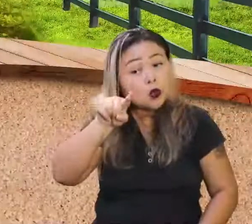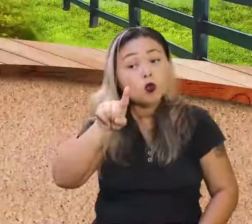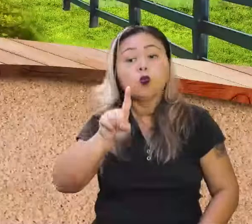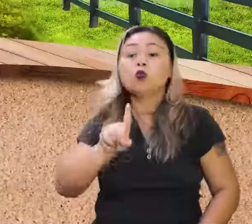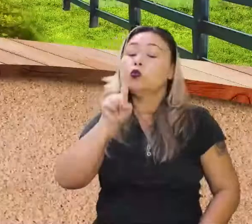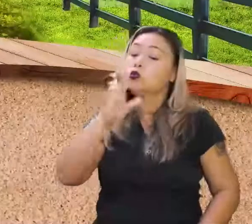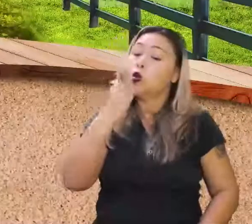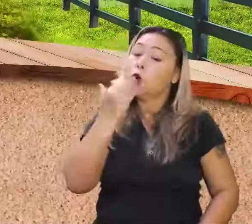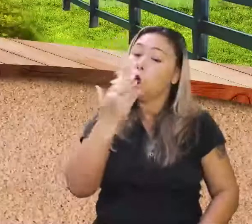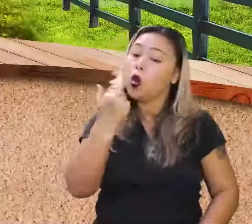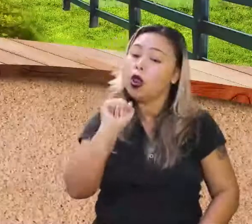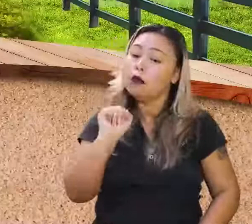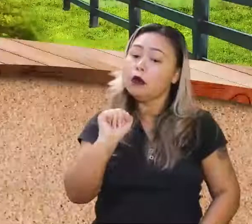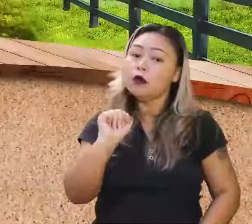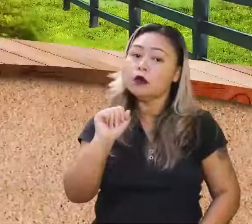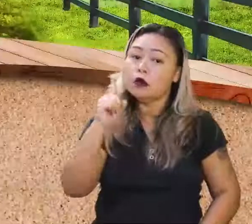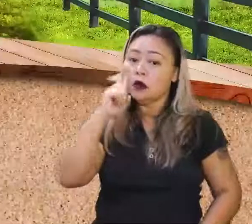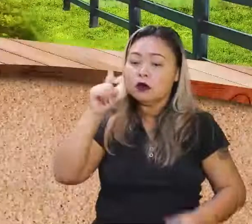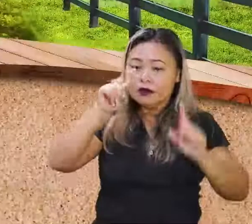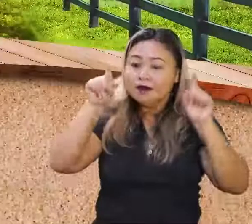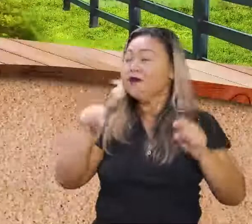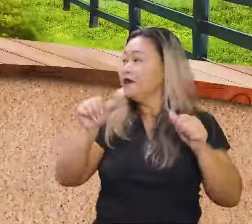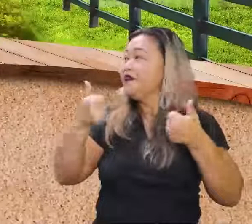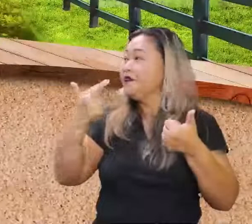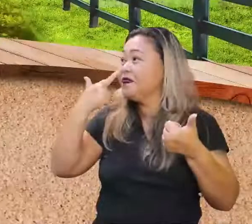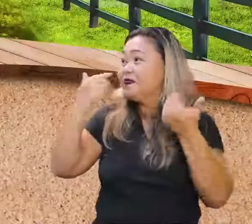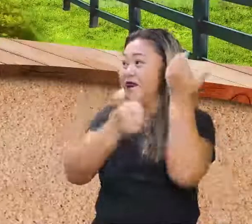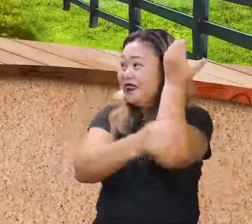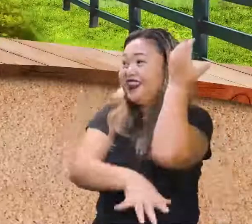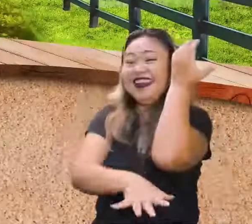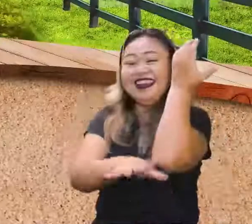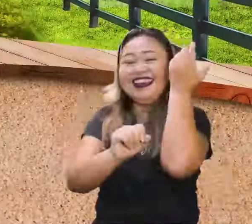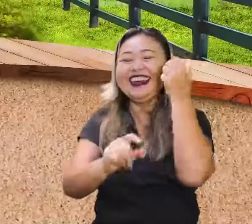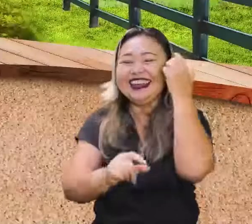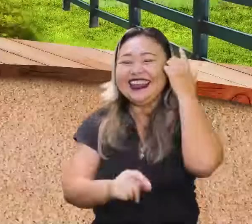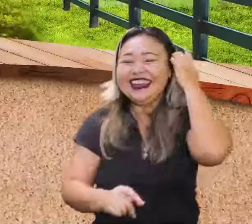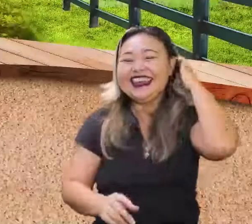só alimentar... estou abrindo parênteses, né, que eu vi você fazer...